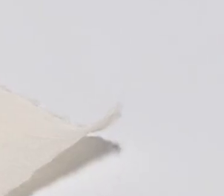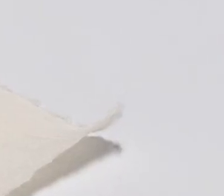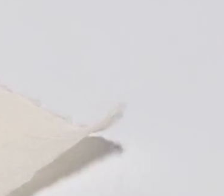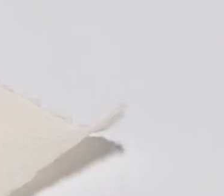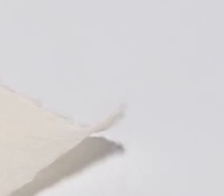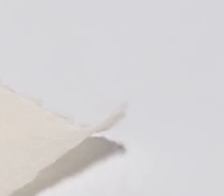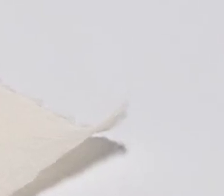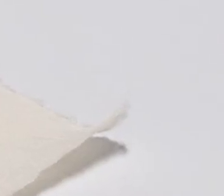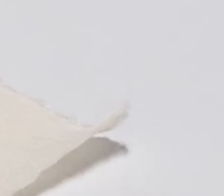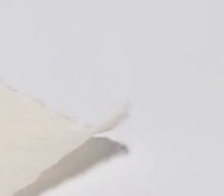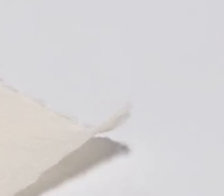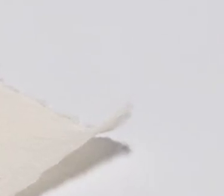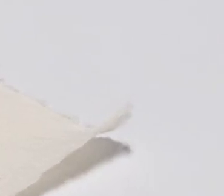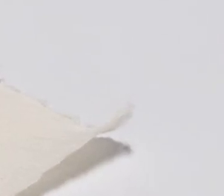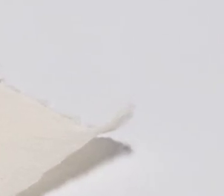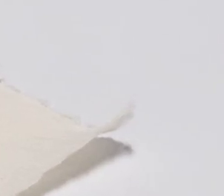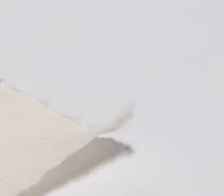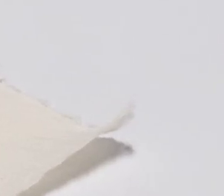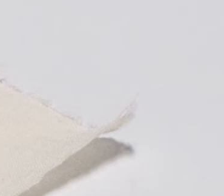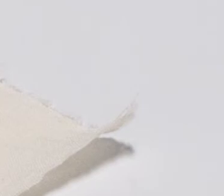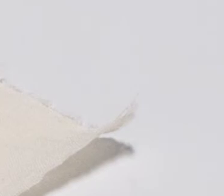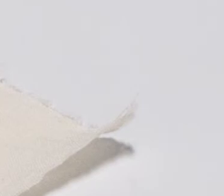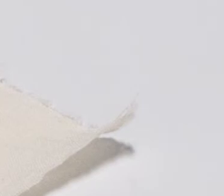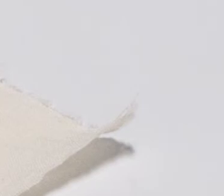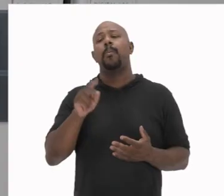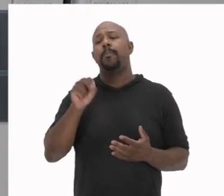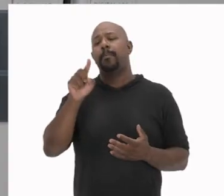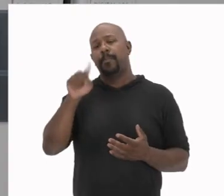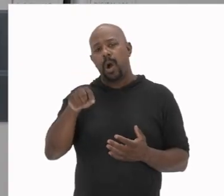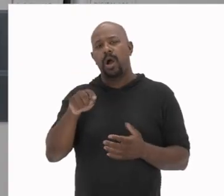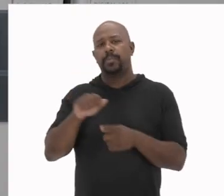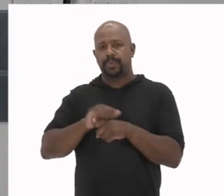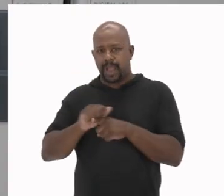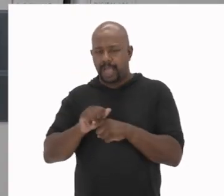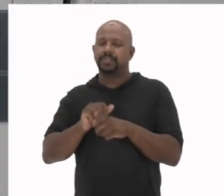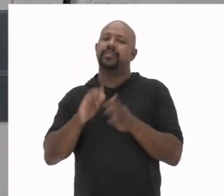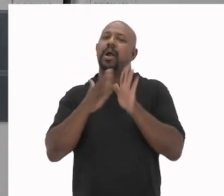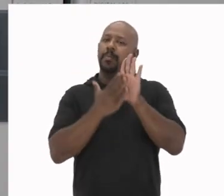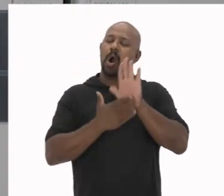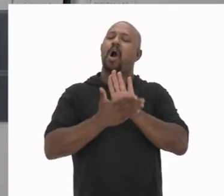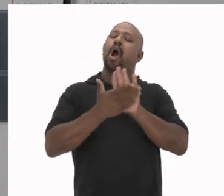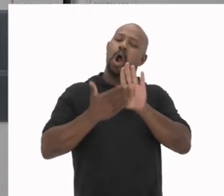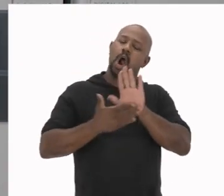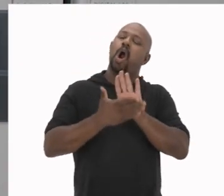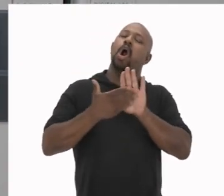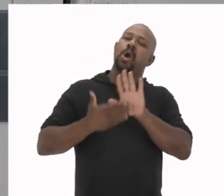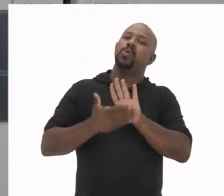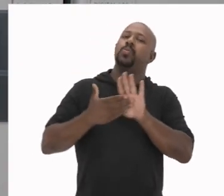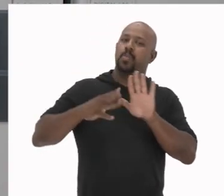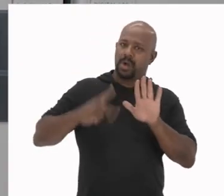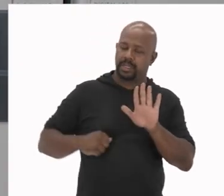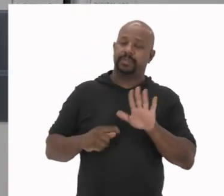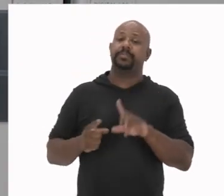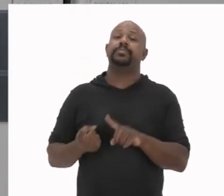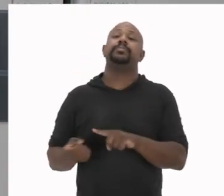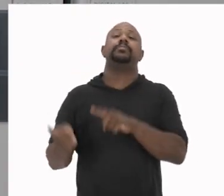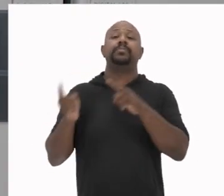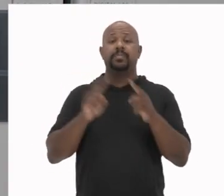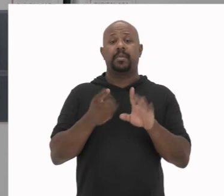Uma faixa do tecido branco enrolada em várias camadas. Então, com pó de borracha, você faz os movimentos circulares e